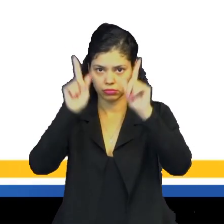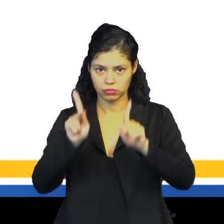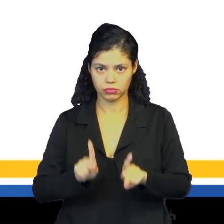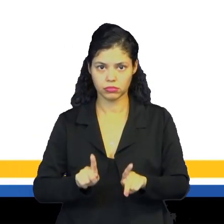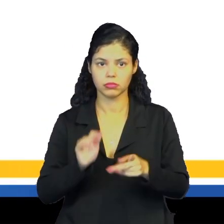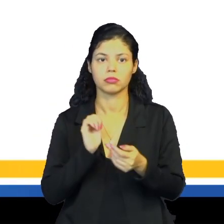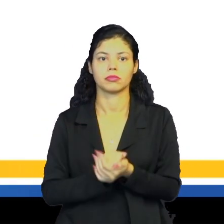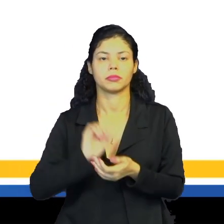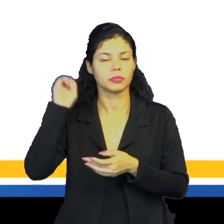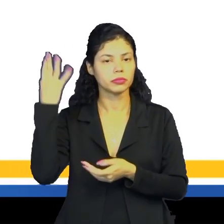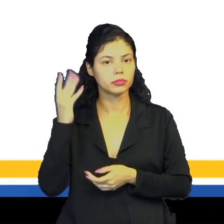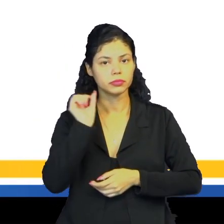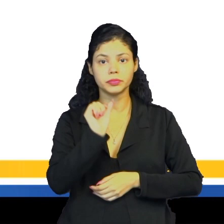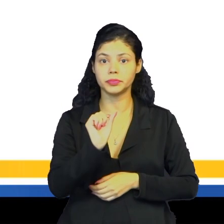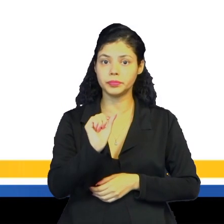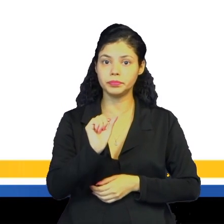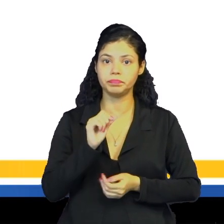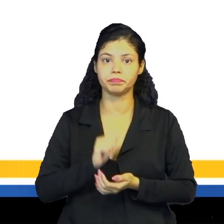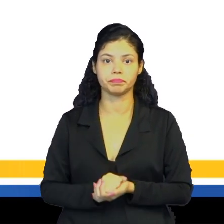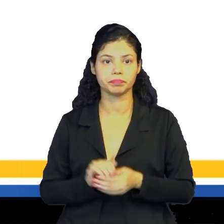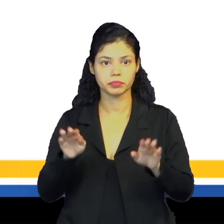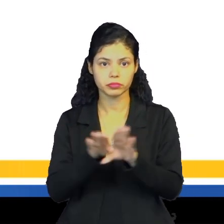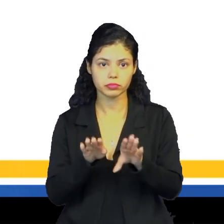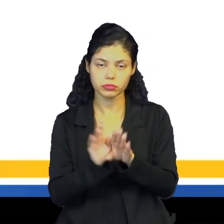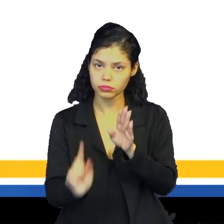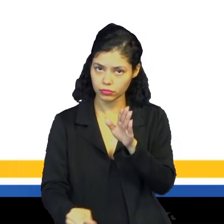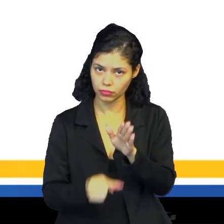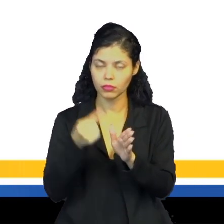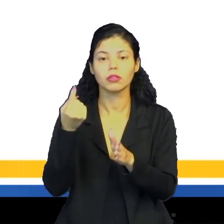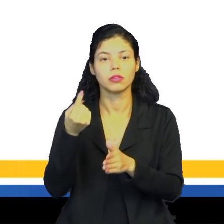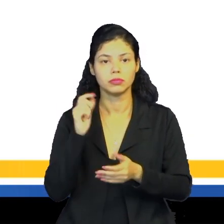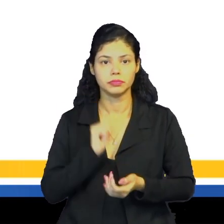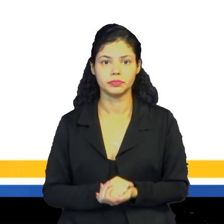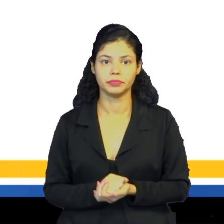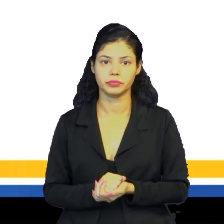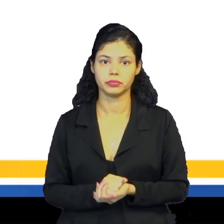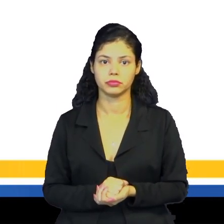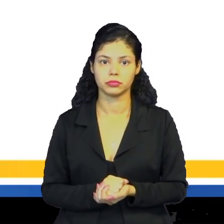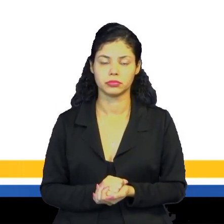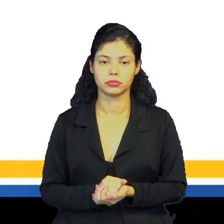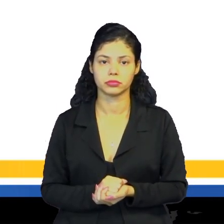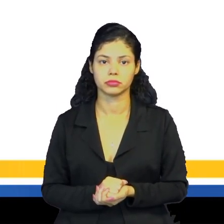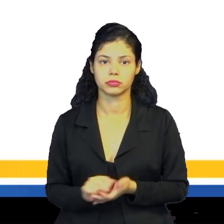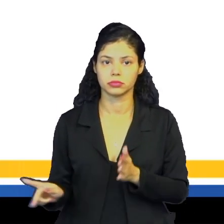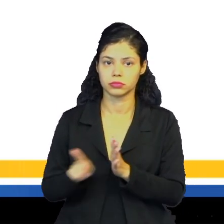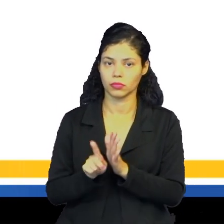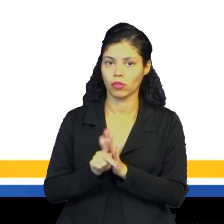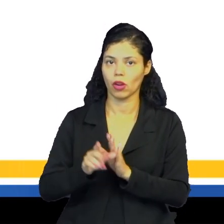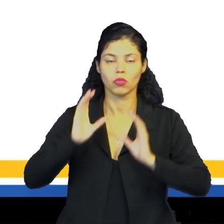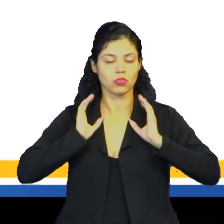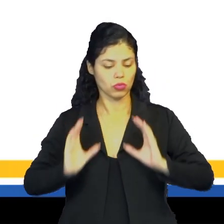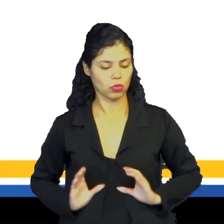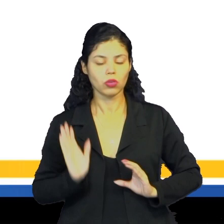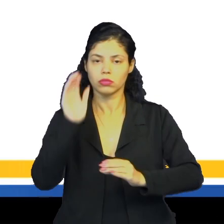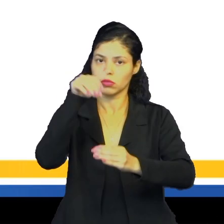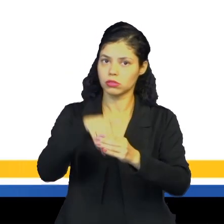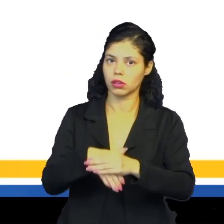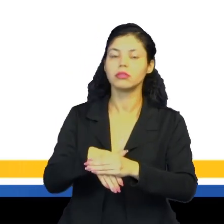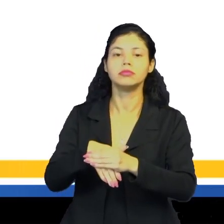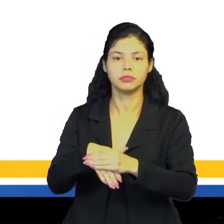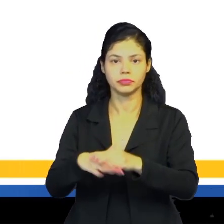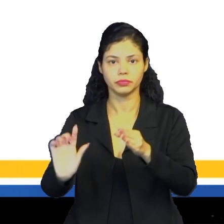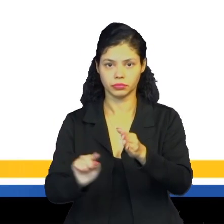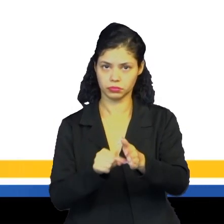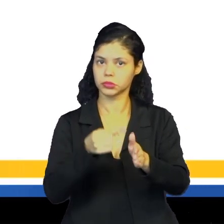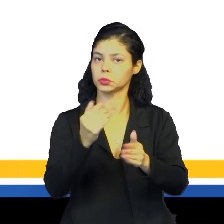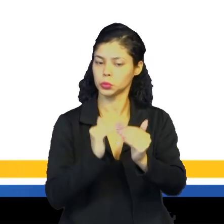Essas eleições aconteciam em 2 etapas. Na primeira, os votantes, que era o termo que designava os cidadãos que votavam nas eleições de